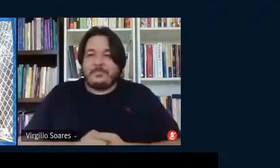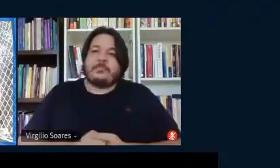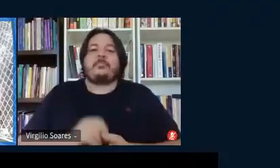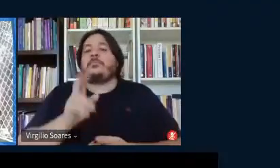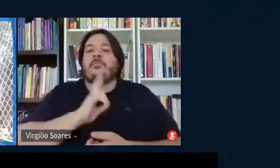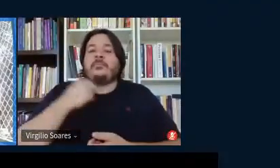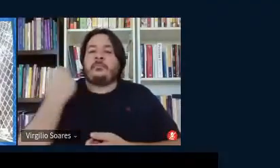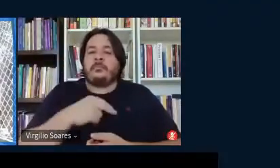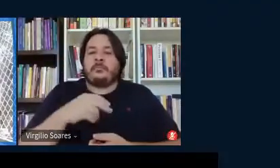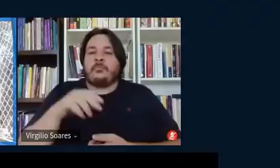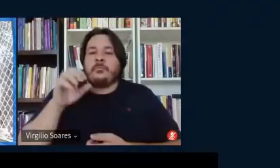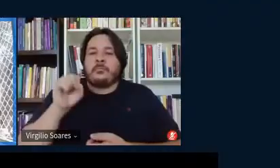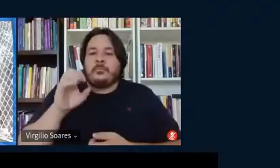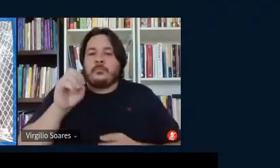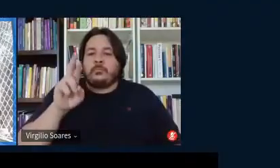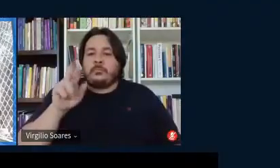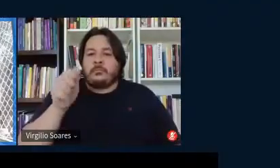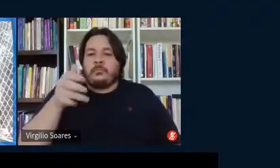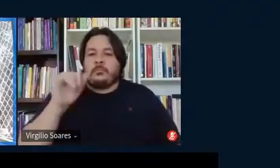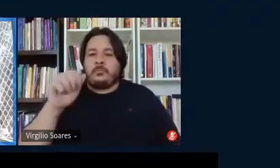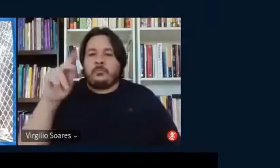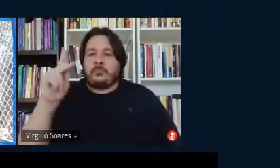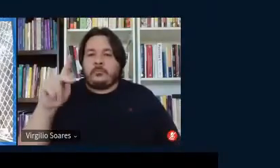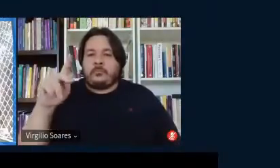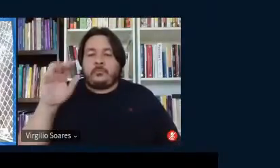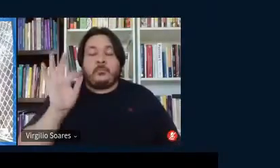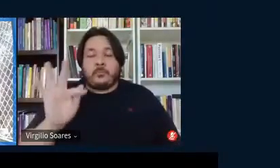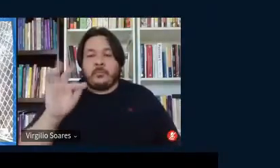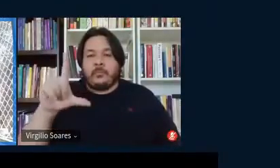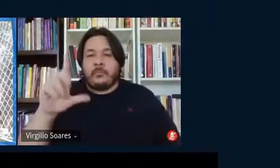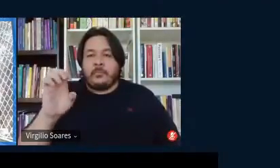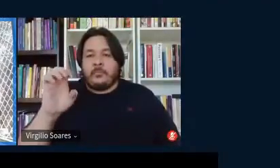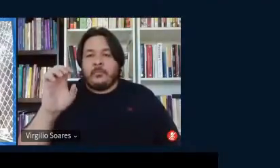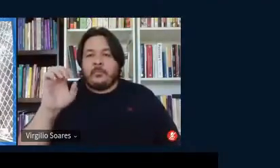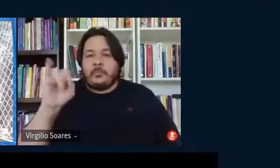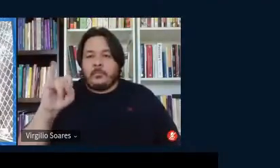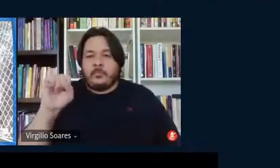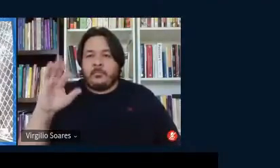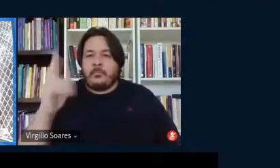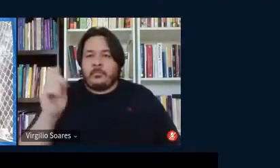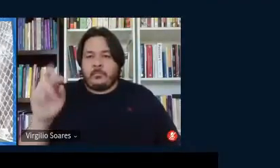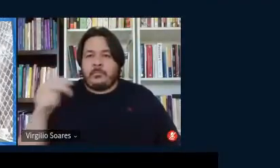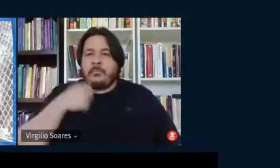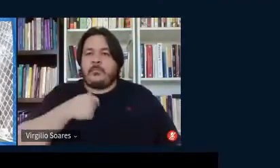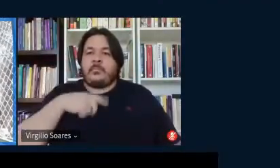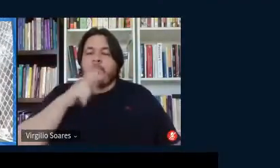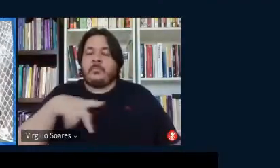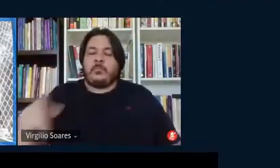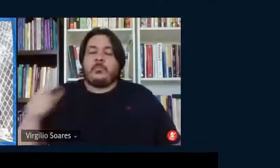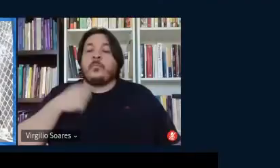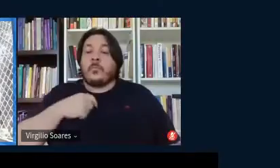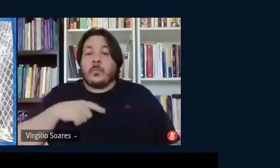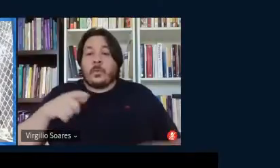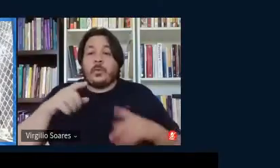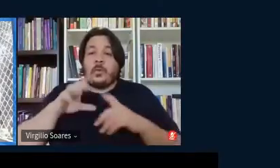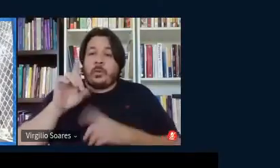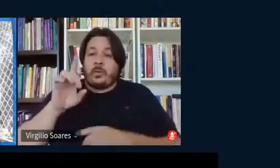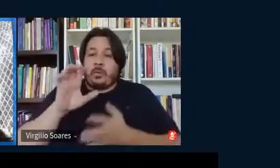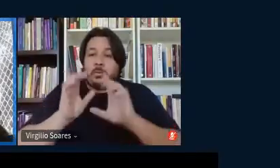Soraya Fleischer e eu sou professora do Departamento de Antropologia aqui da Universidade de Brasília.